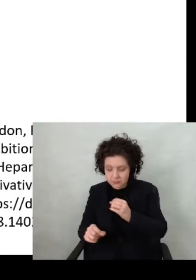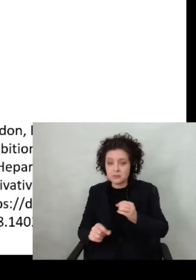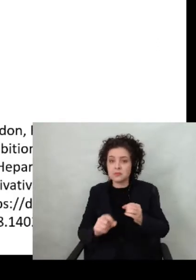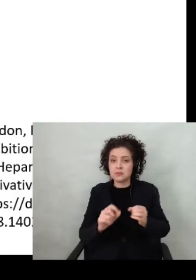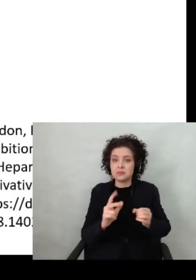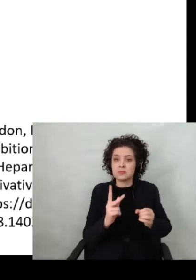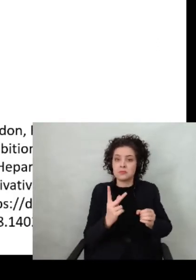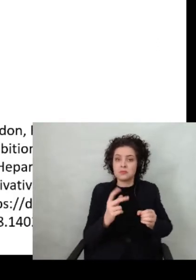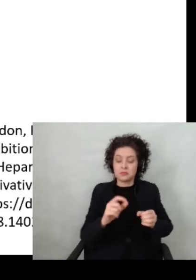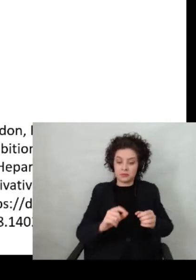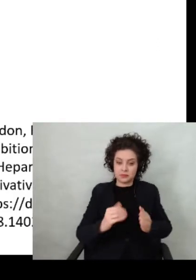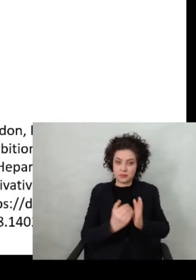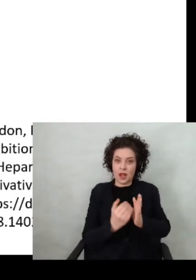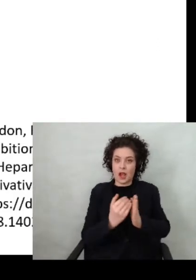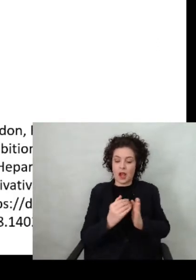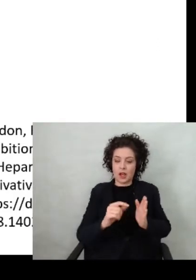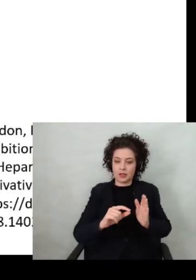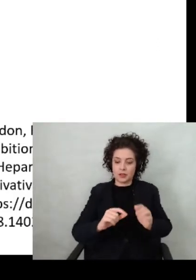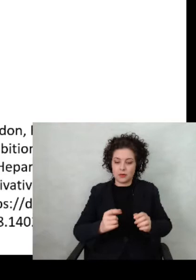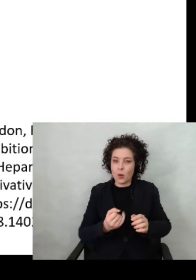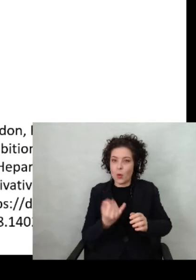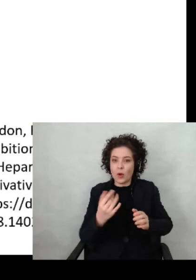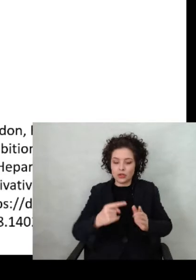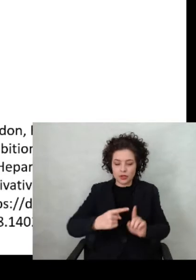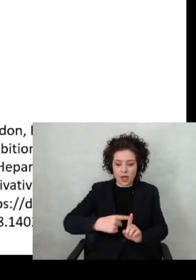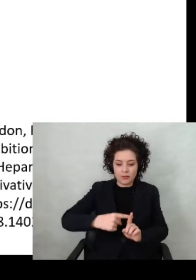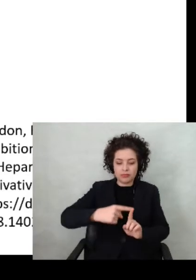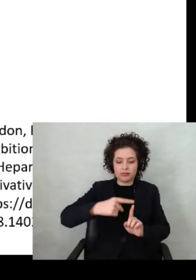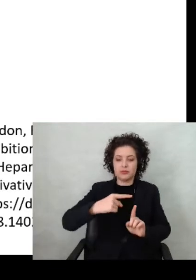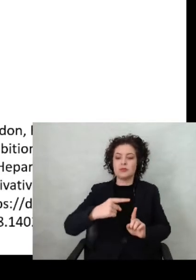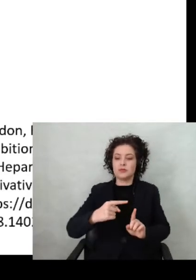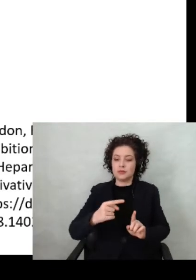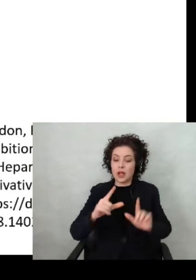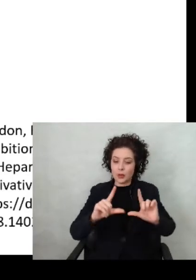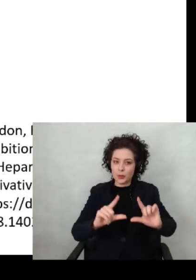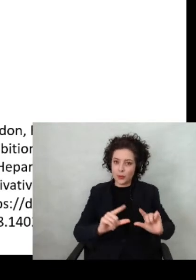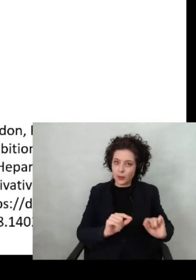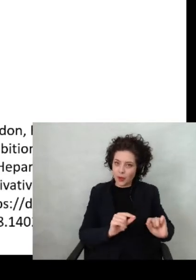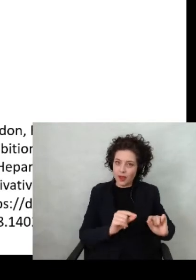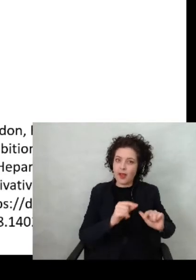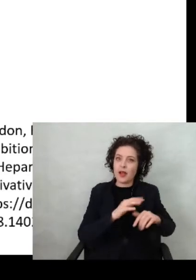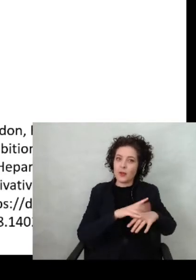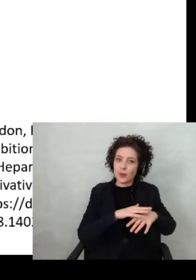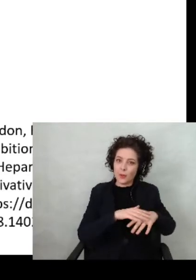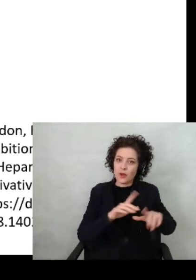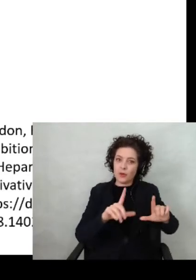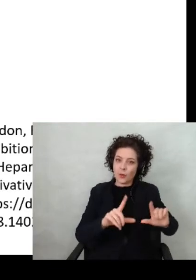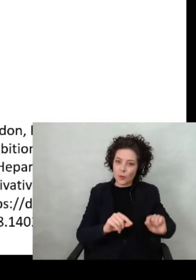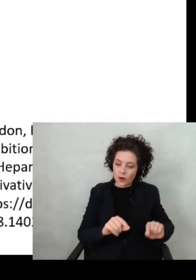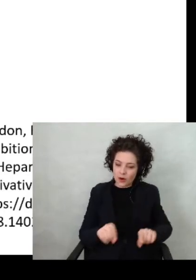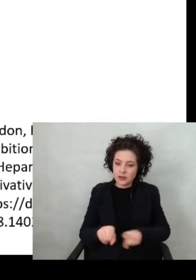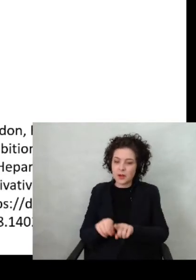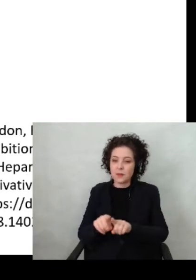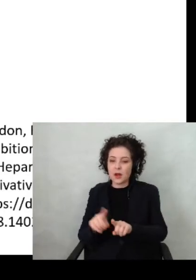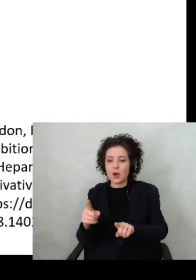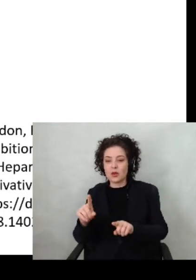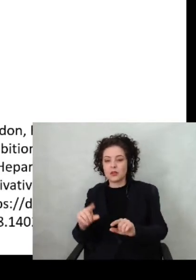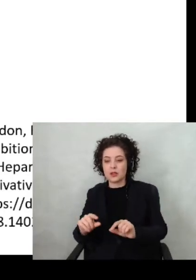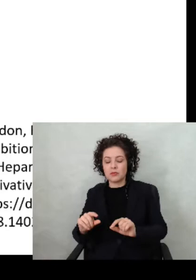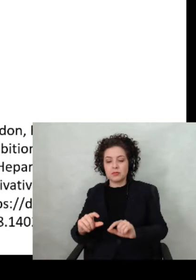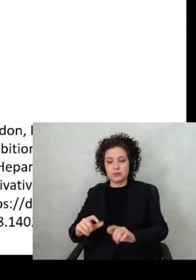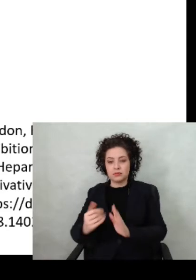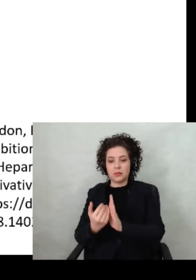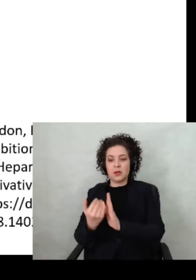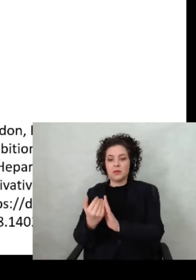altas reduziu muito essa ligação, quanto a enoxaparina também em doses altas reduziu. E aqui vocês vejam a